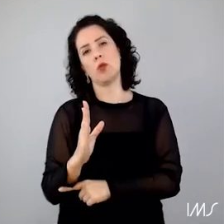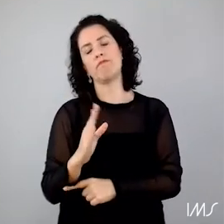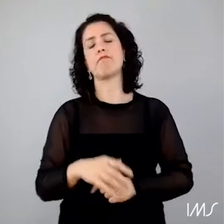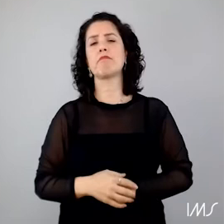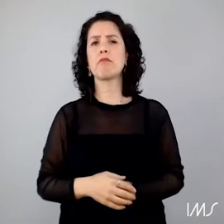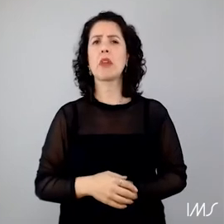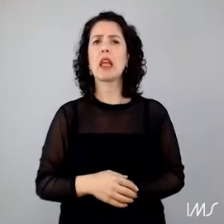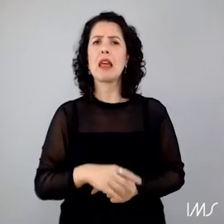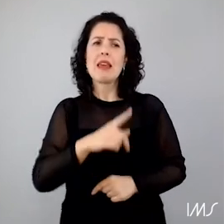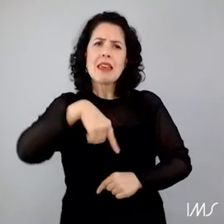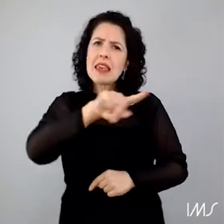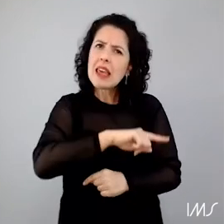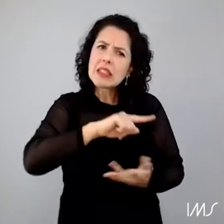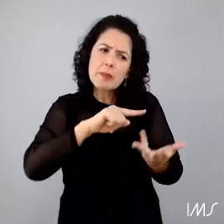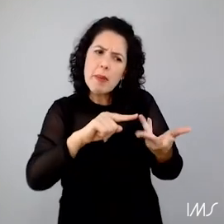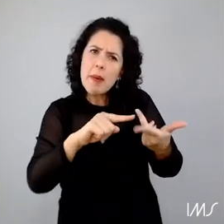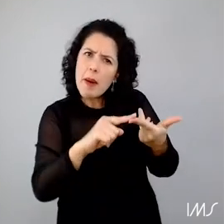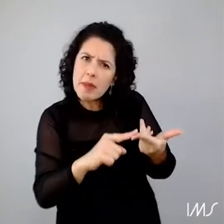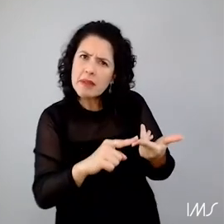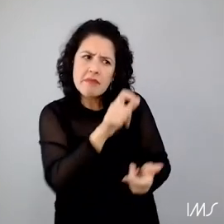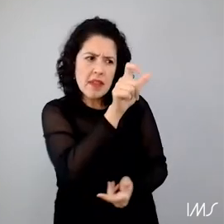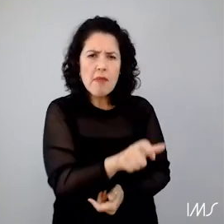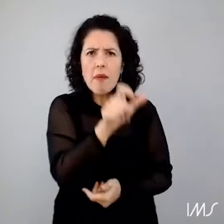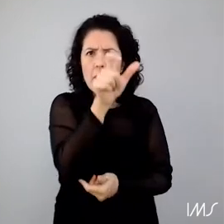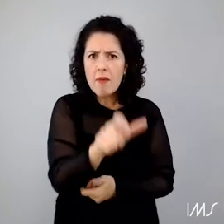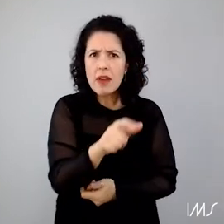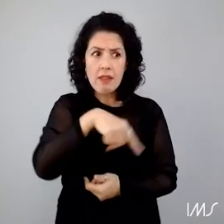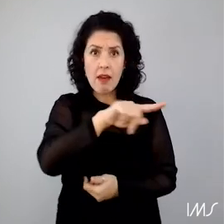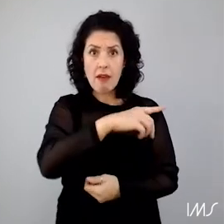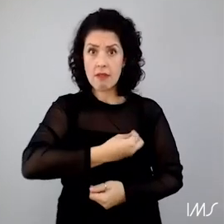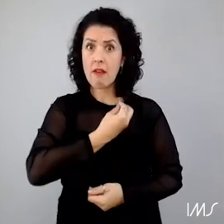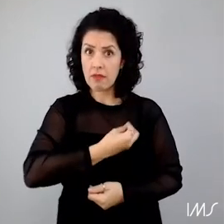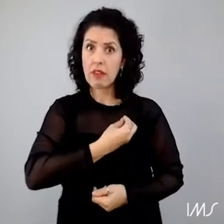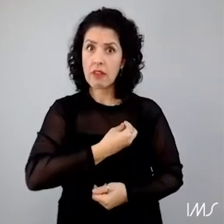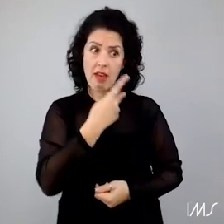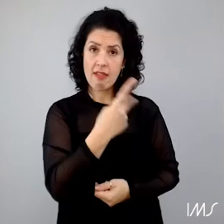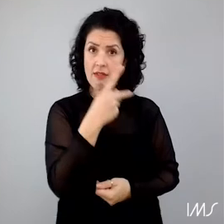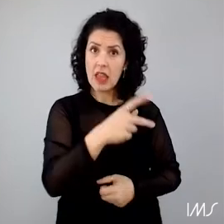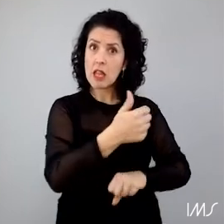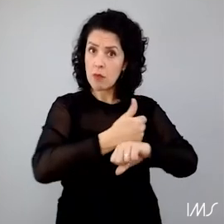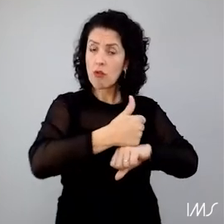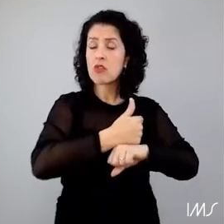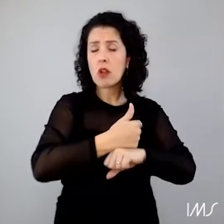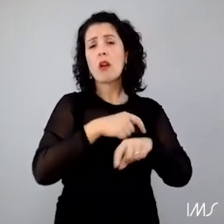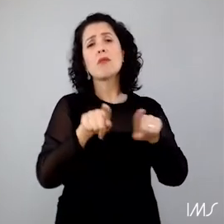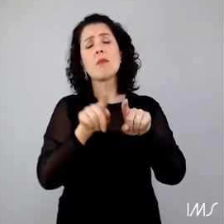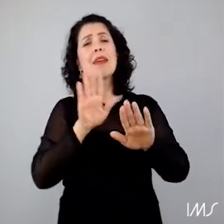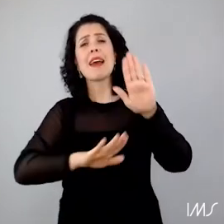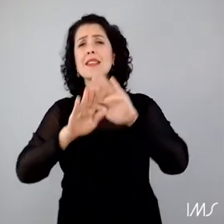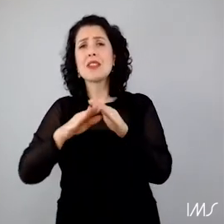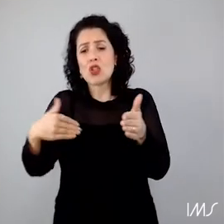esses aspectos da trajetória desses indivíduos, de alguma maneira, se perdem no próprio